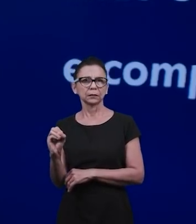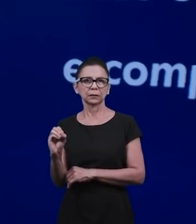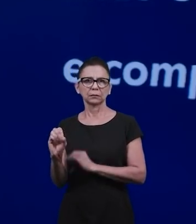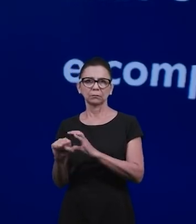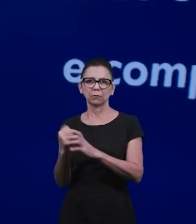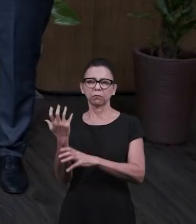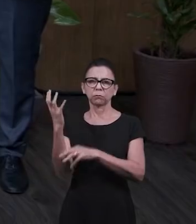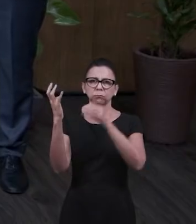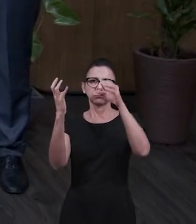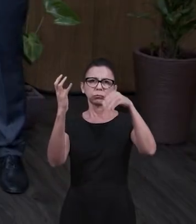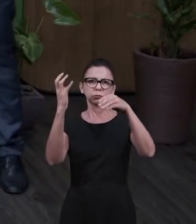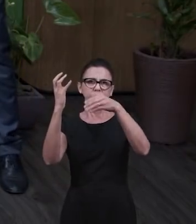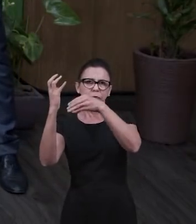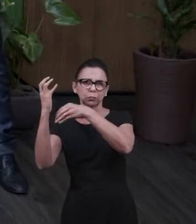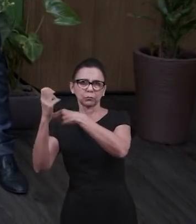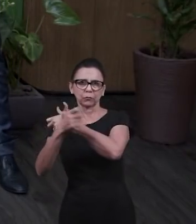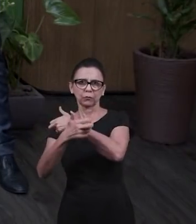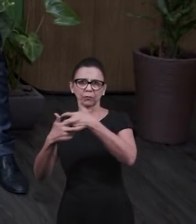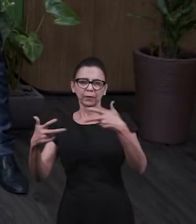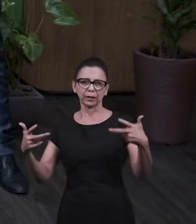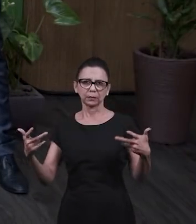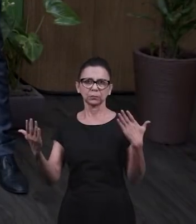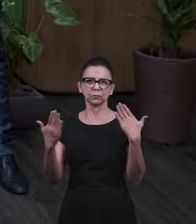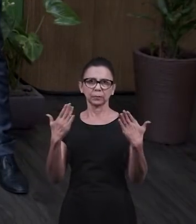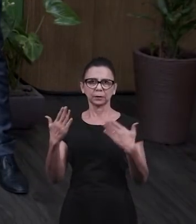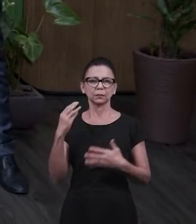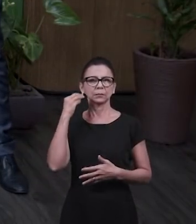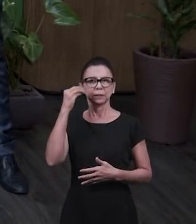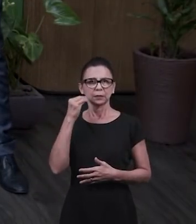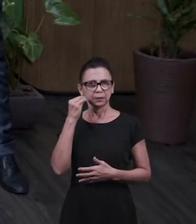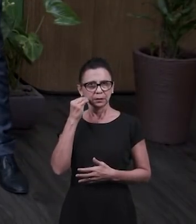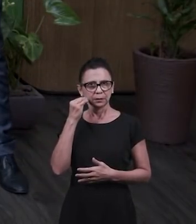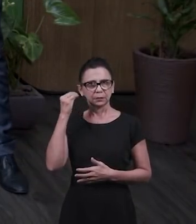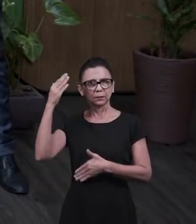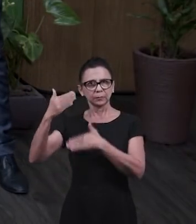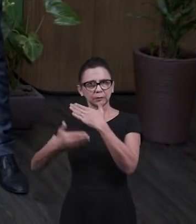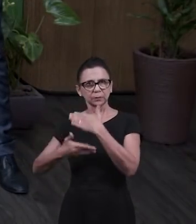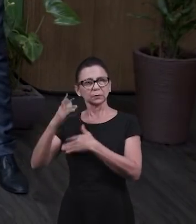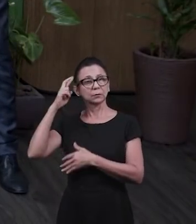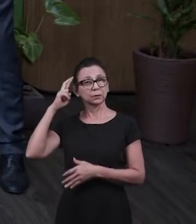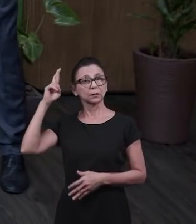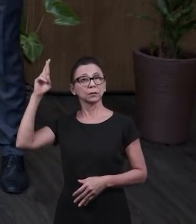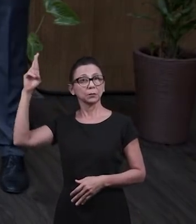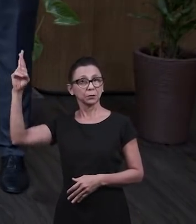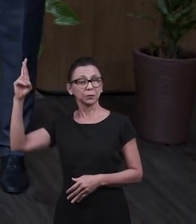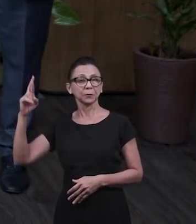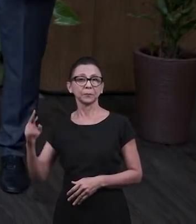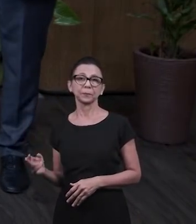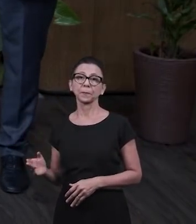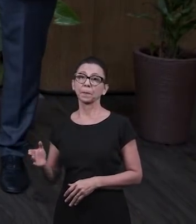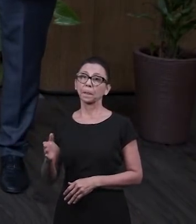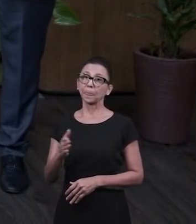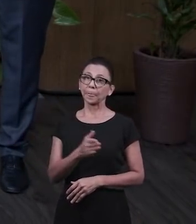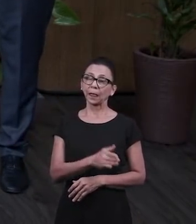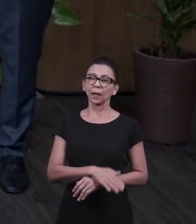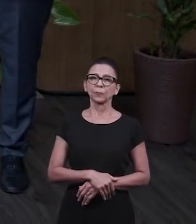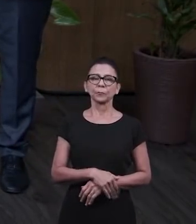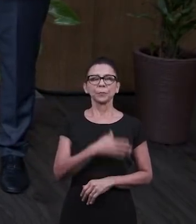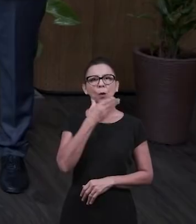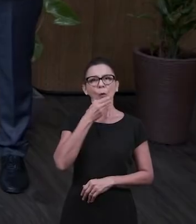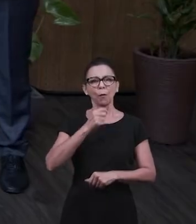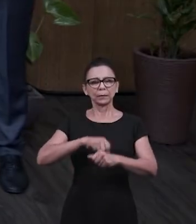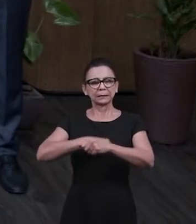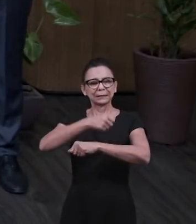a Deus. E para sintetizarmos tudo que falamos hoje sobre a parábola do semeador, vamos